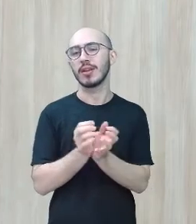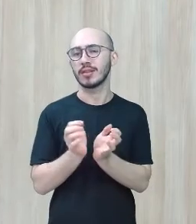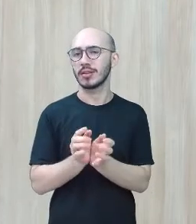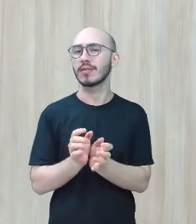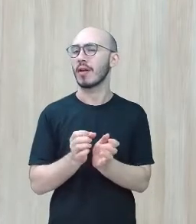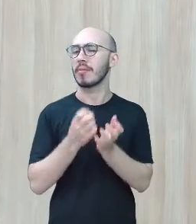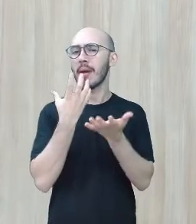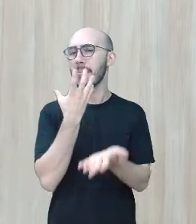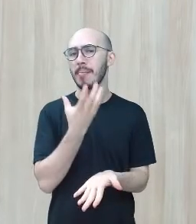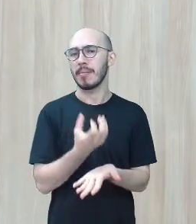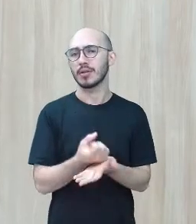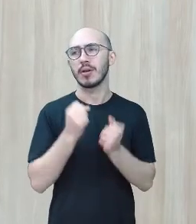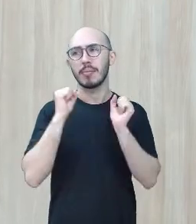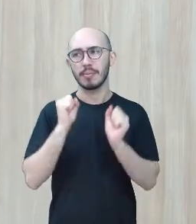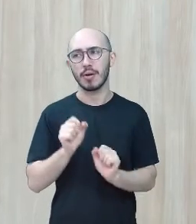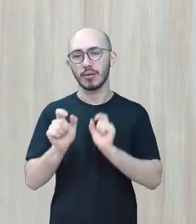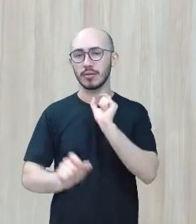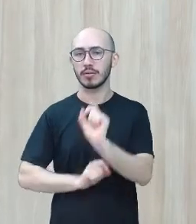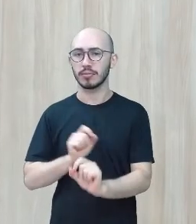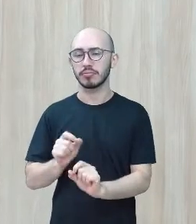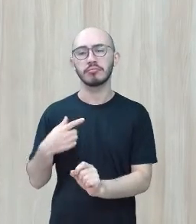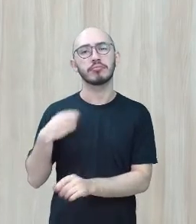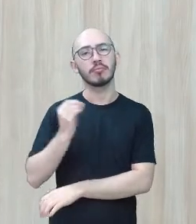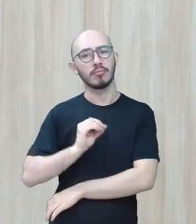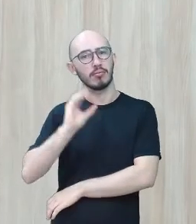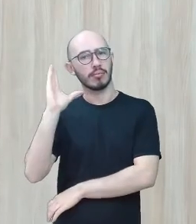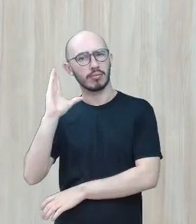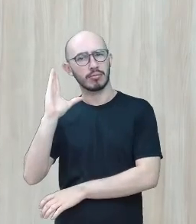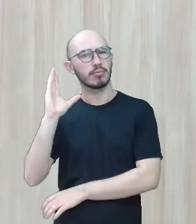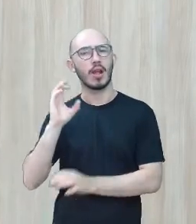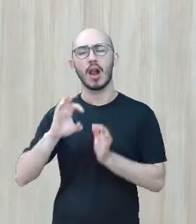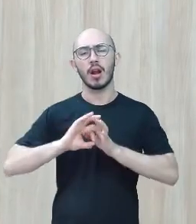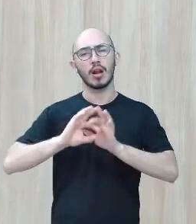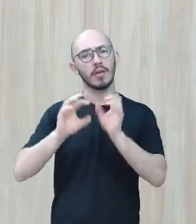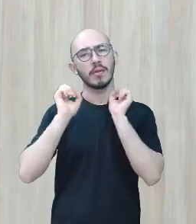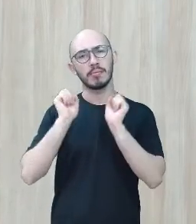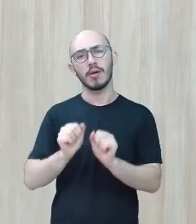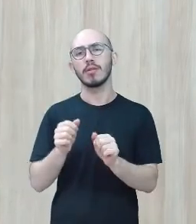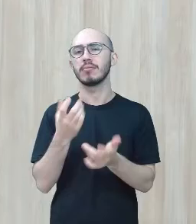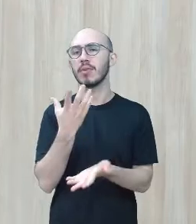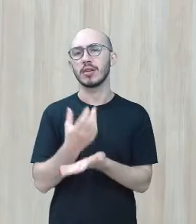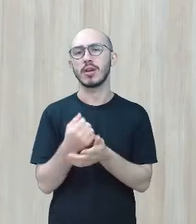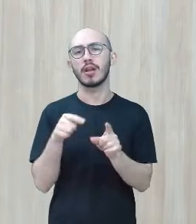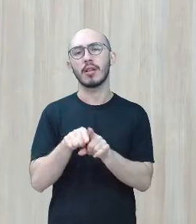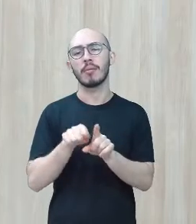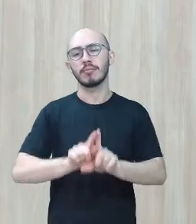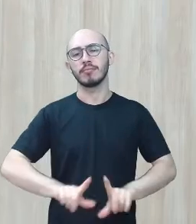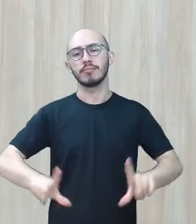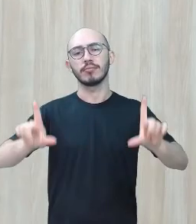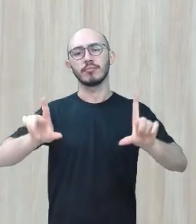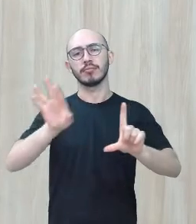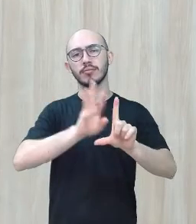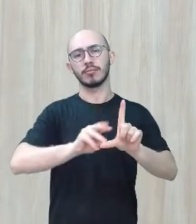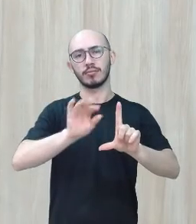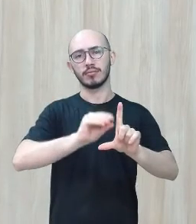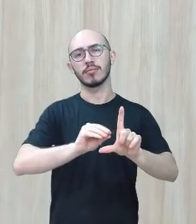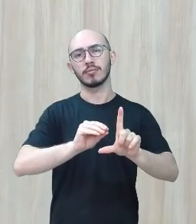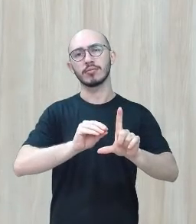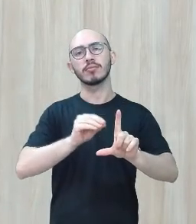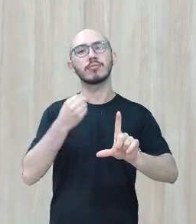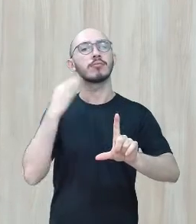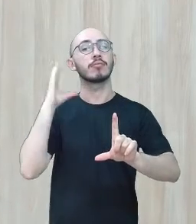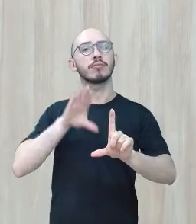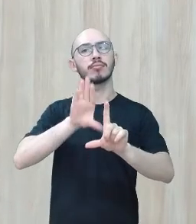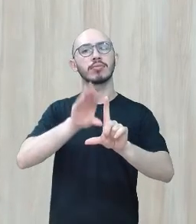baixar tanto pelas lojas de aplicativo, quanto pelo QR Code que está aqui embaixo, tá